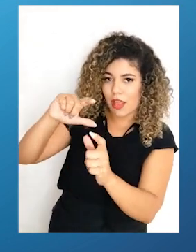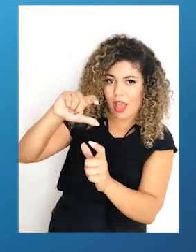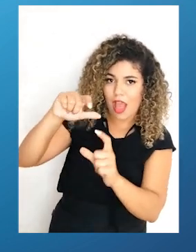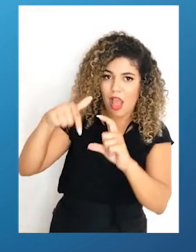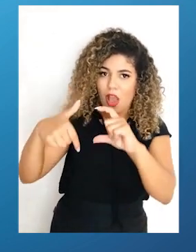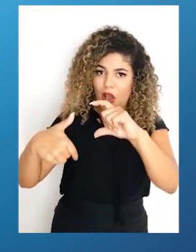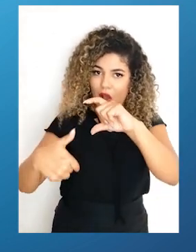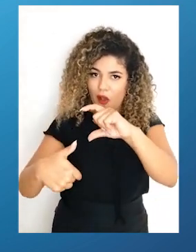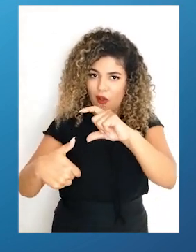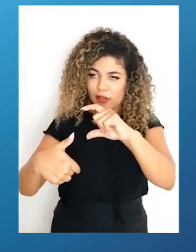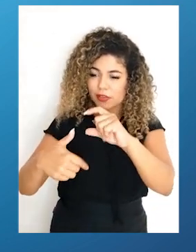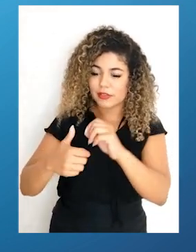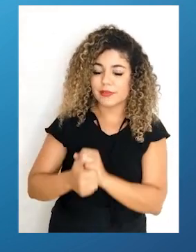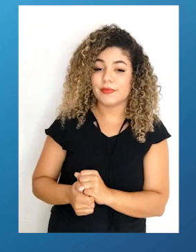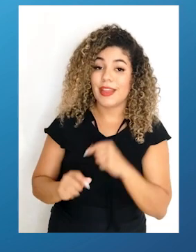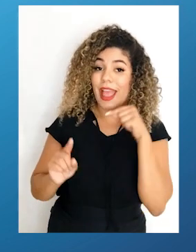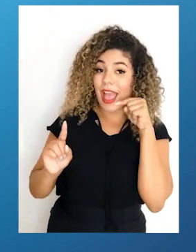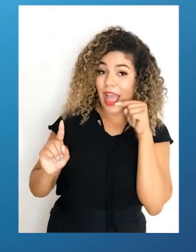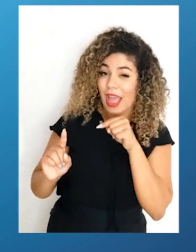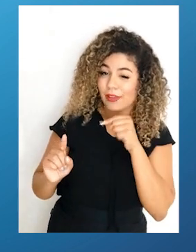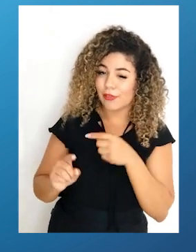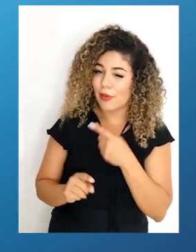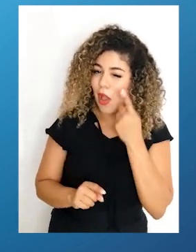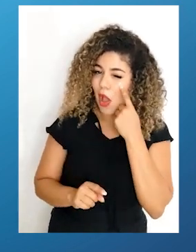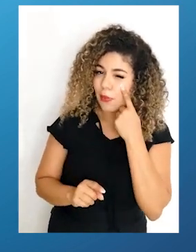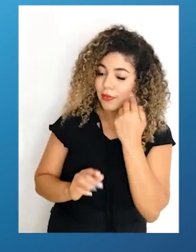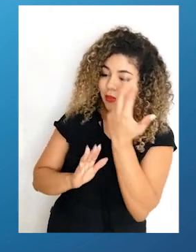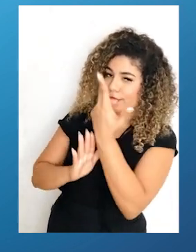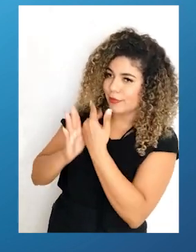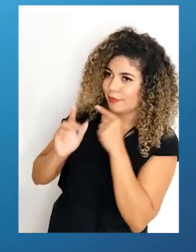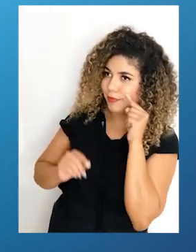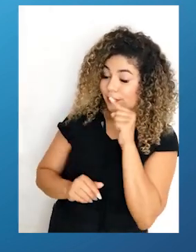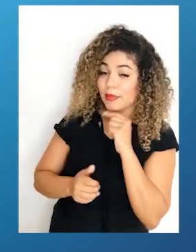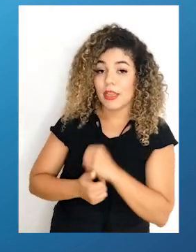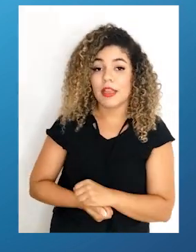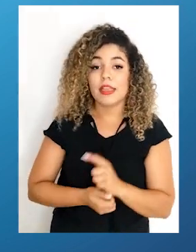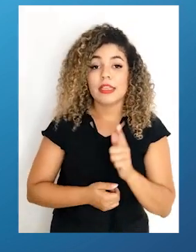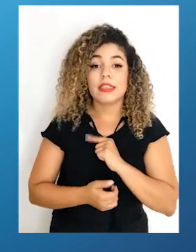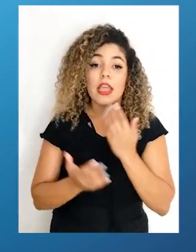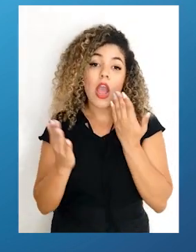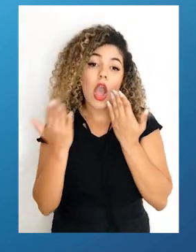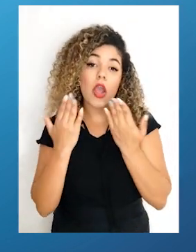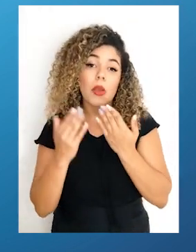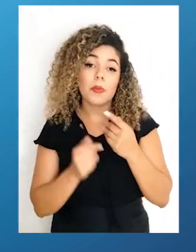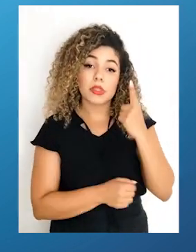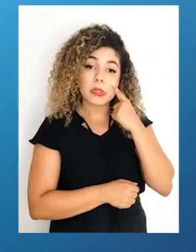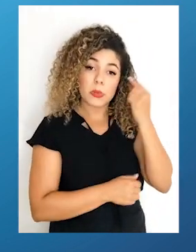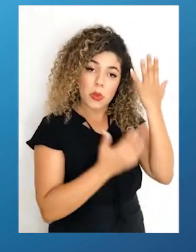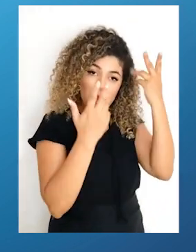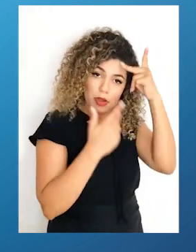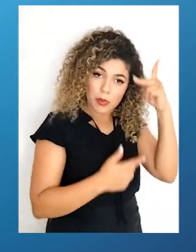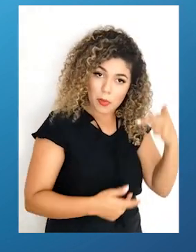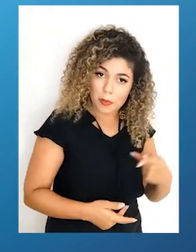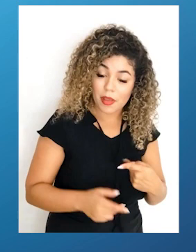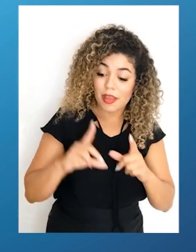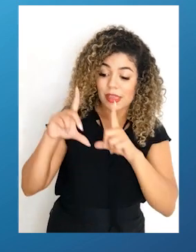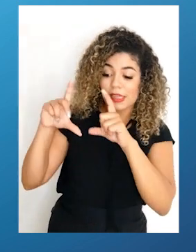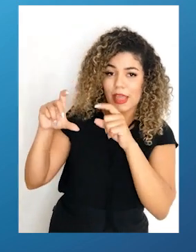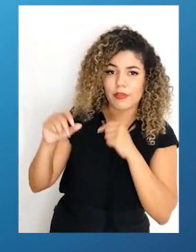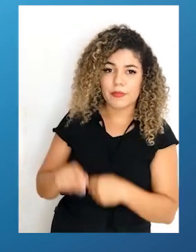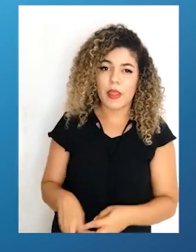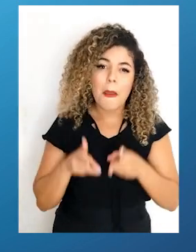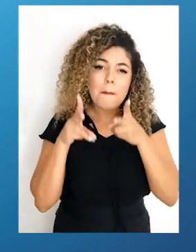a imagem. Aqui nós temos uma comparação entre o olho humano e a máquina fotográfica. Observe que a luz que entra pela